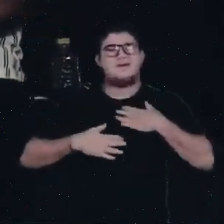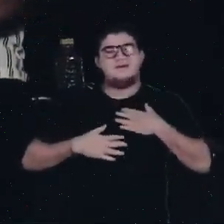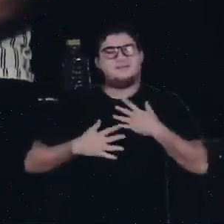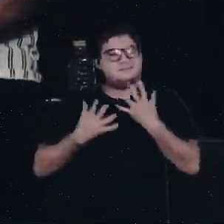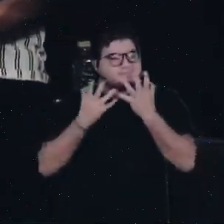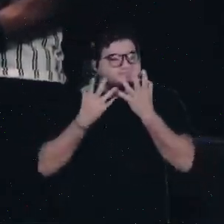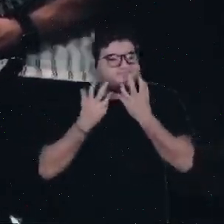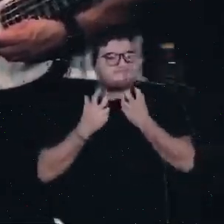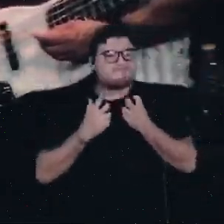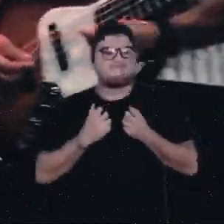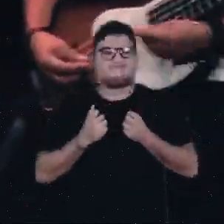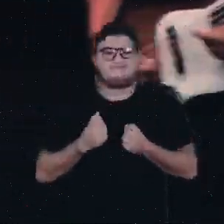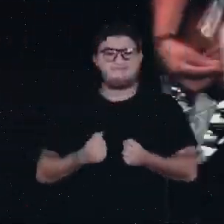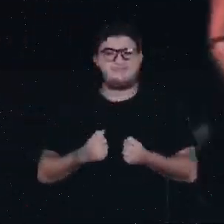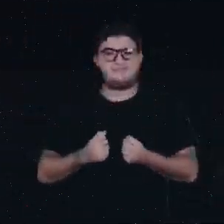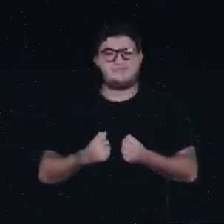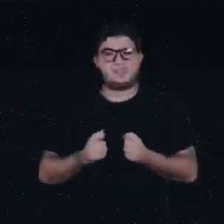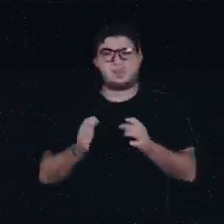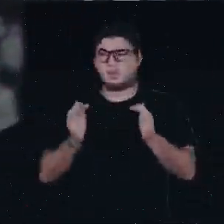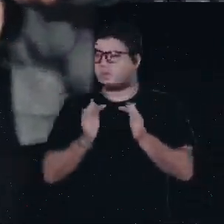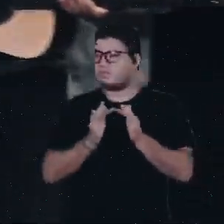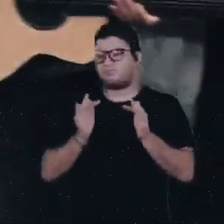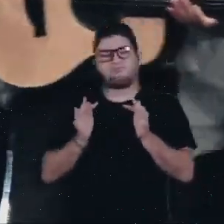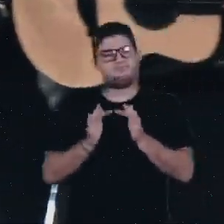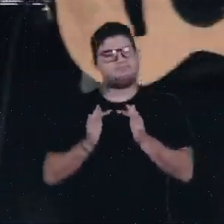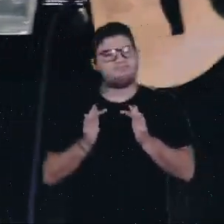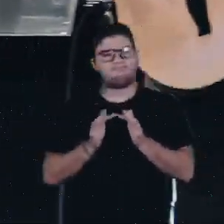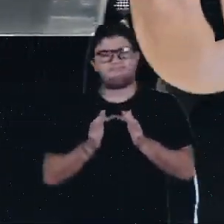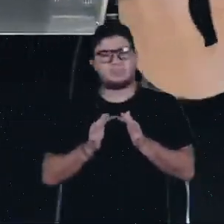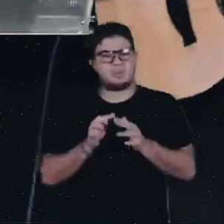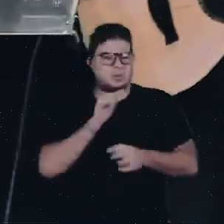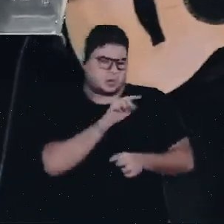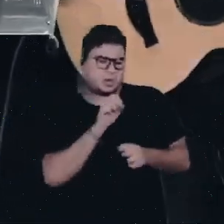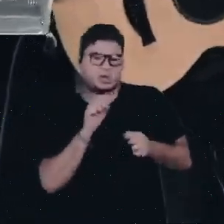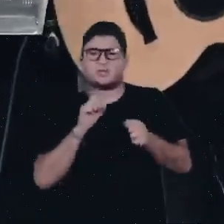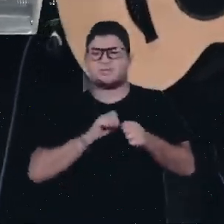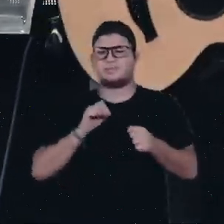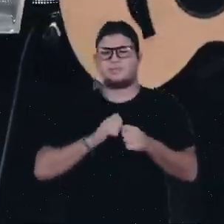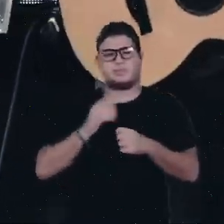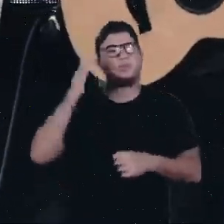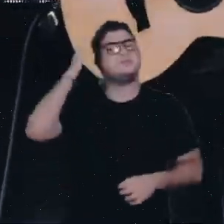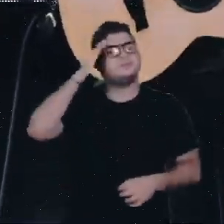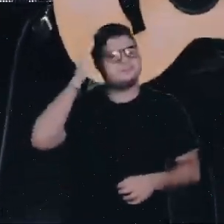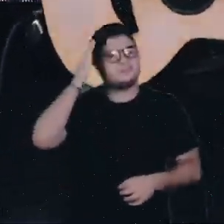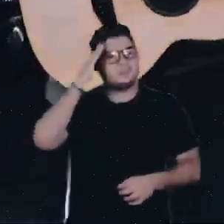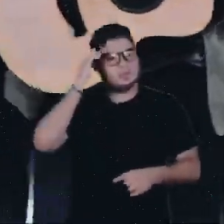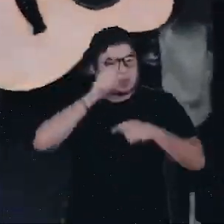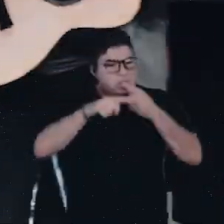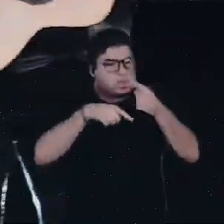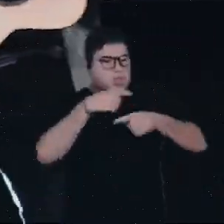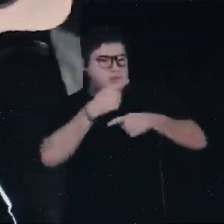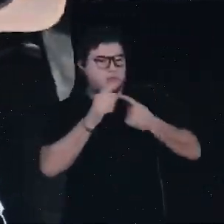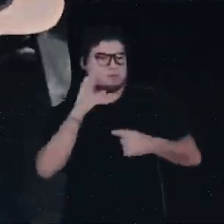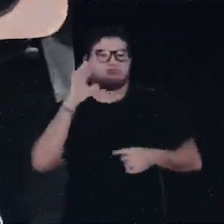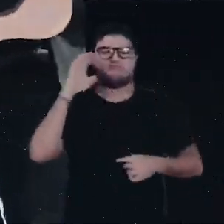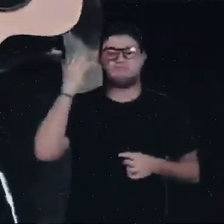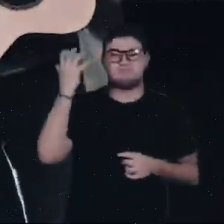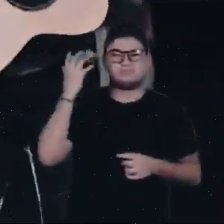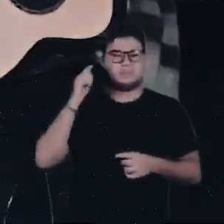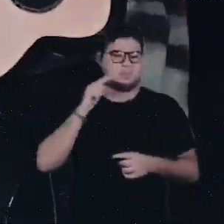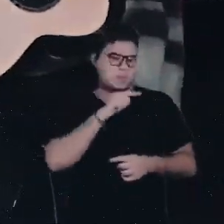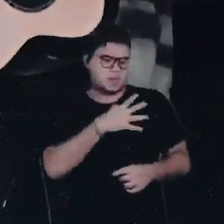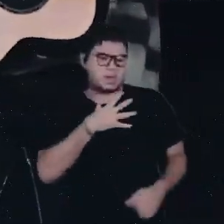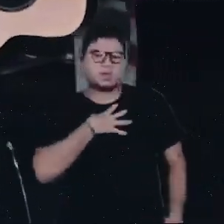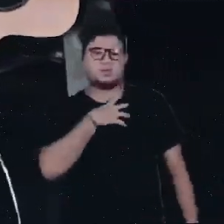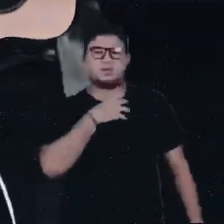aceitar sem ter concordado com o que ele fez, mas entendendo que através daquela decisão que aquele